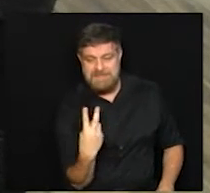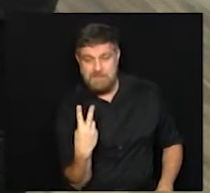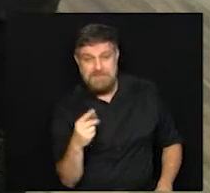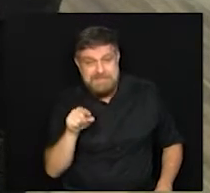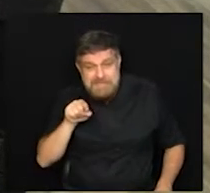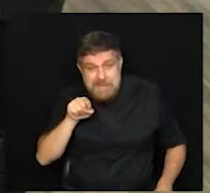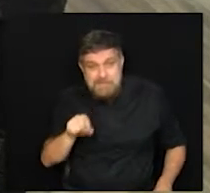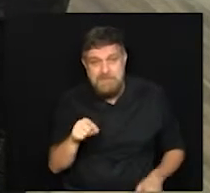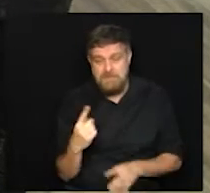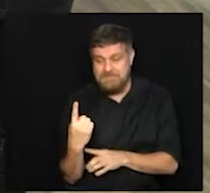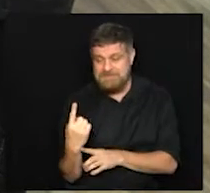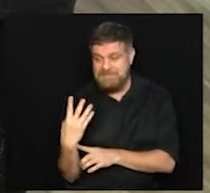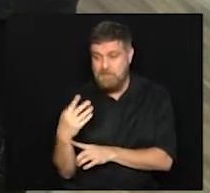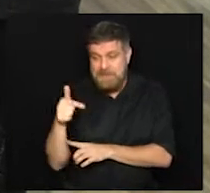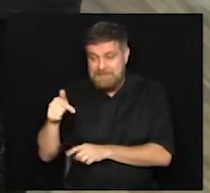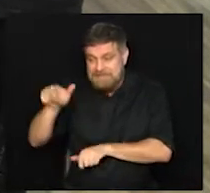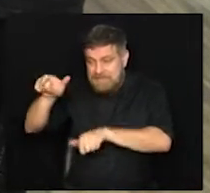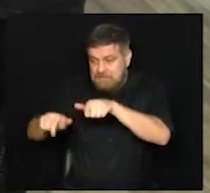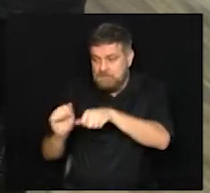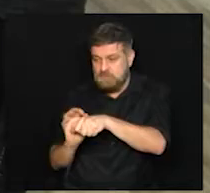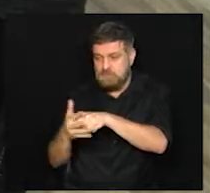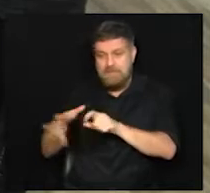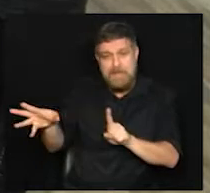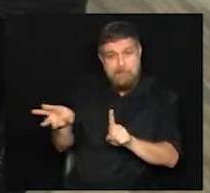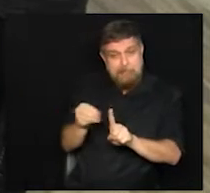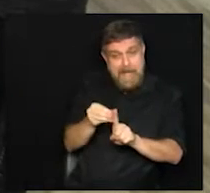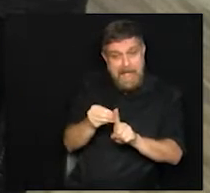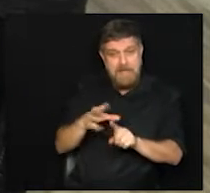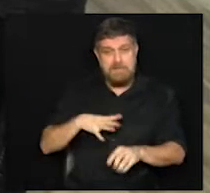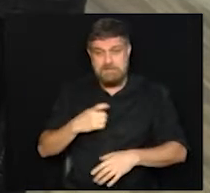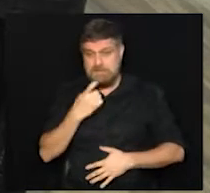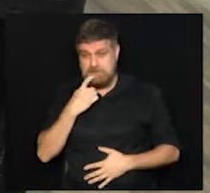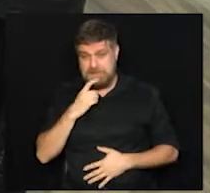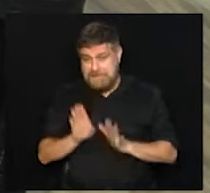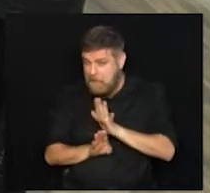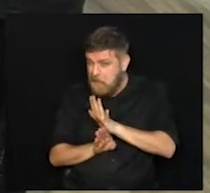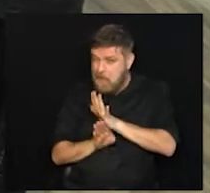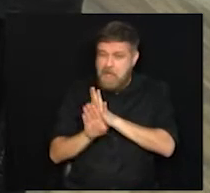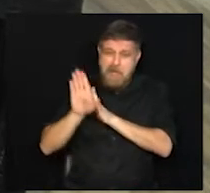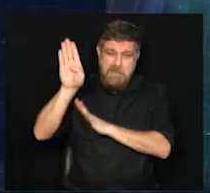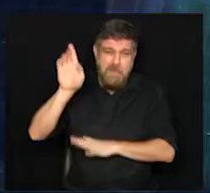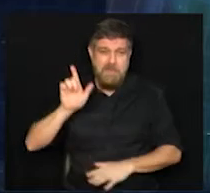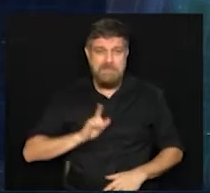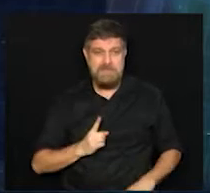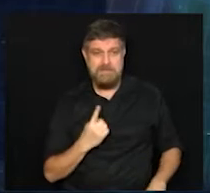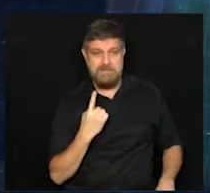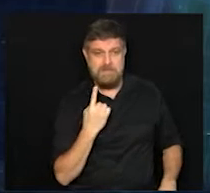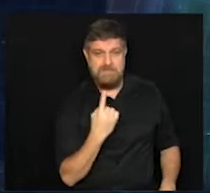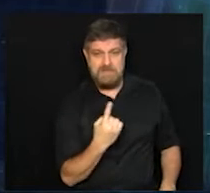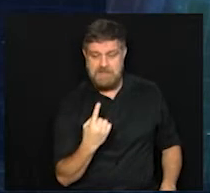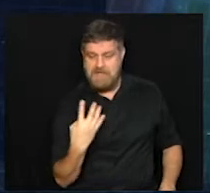312.147 casos da Covid-19 e Campinas lidera esse ranking com